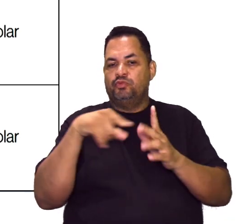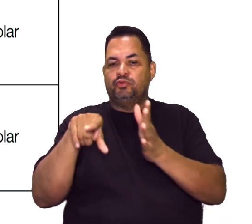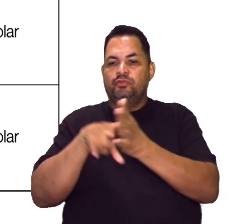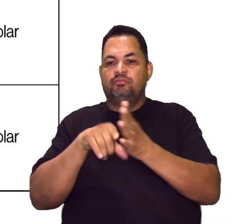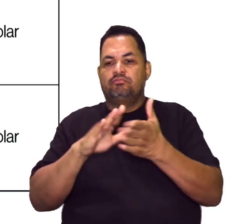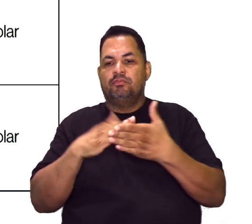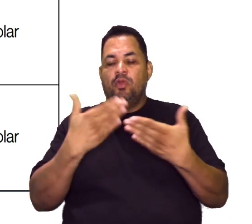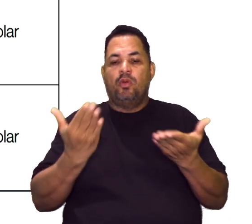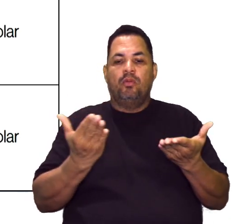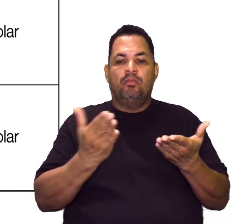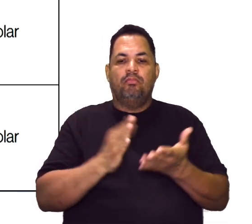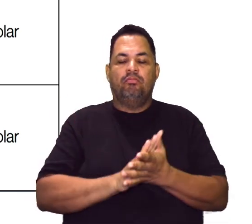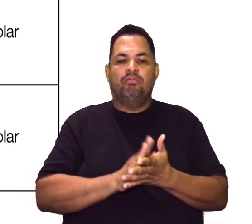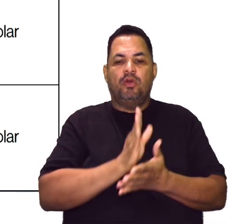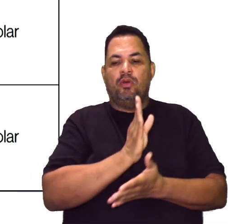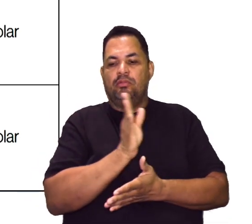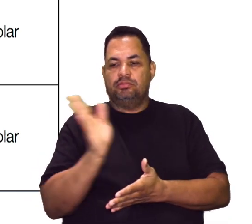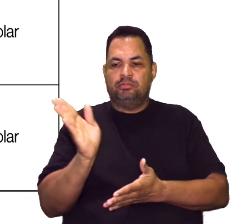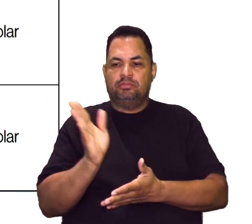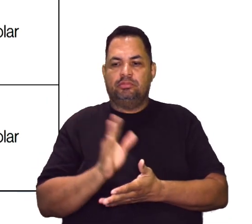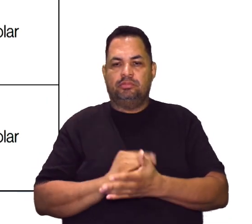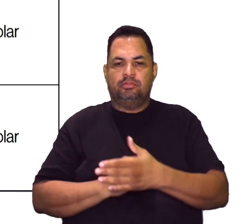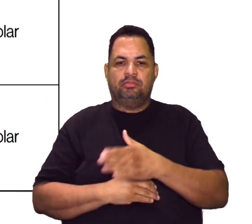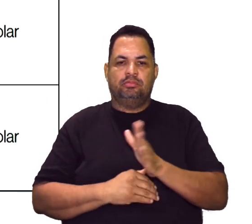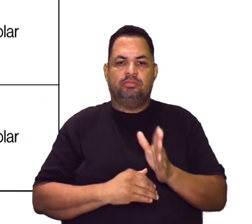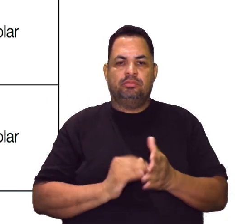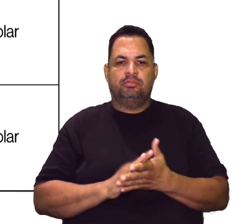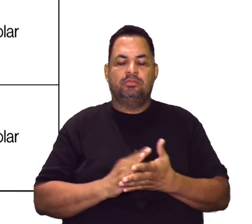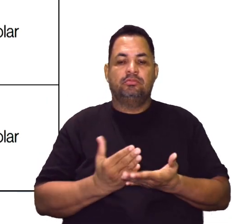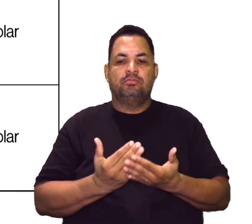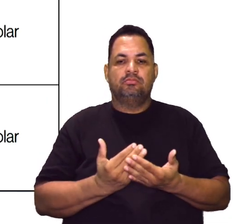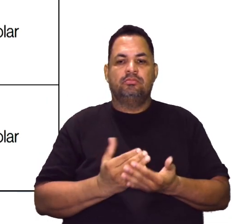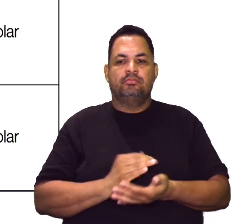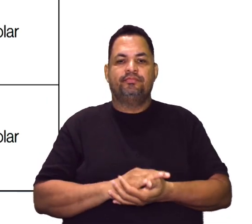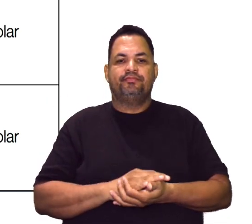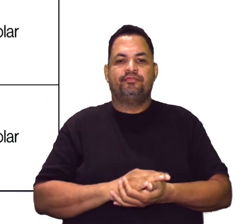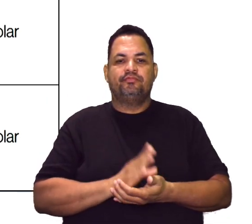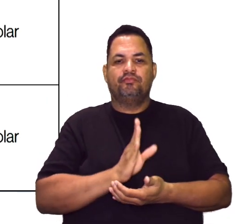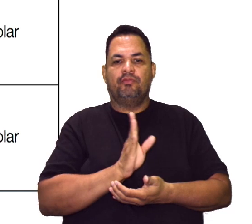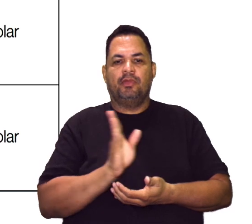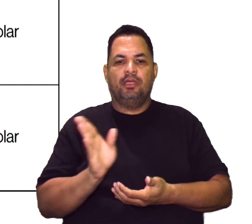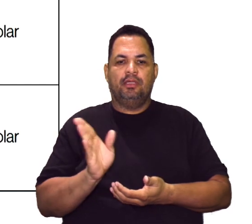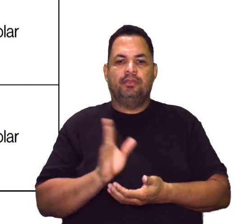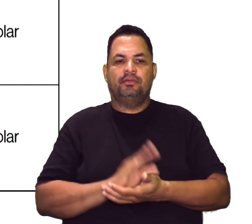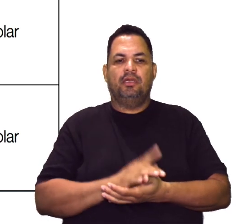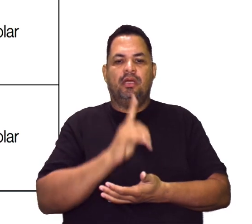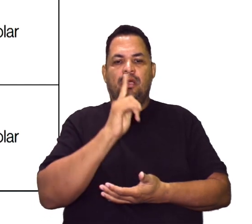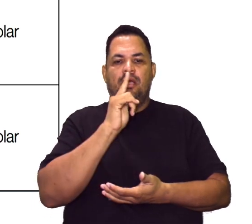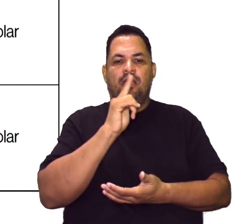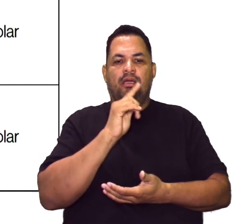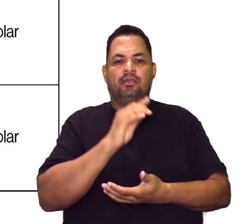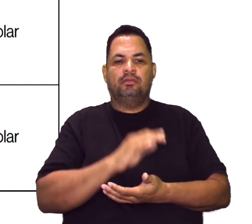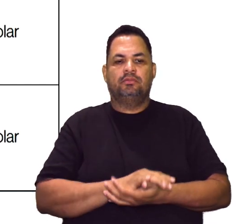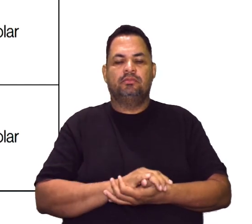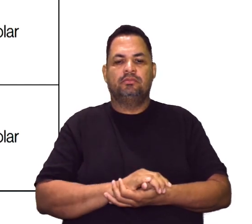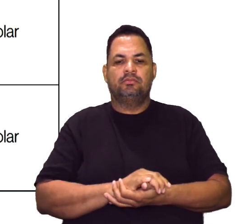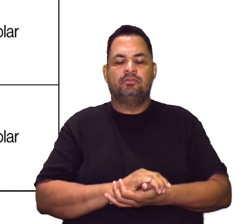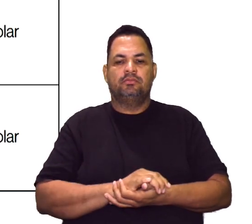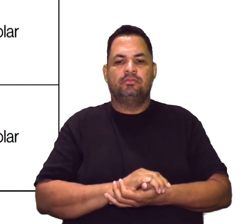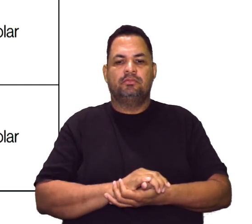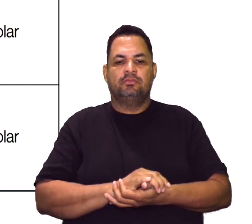o sentido dos vetores. Ó. Então, significa dizer essas setas aqui, ó, na água e no